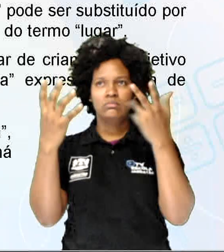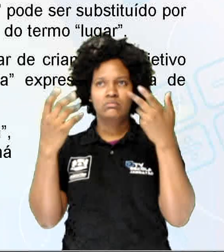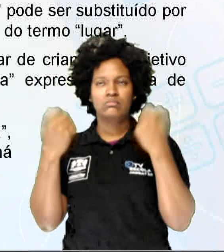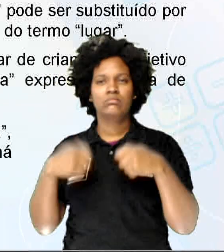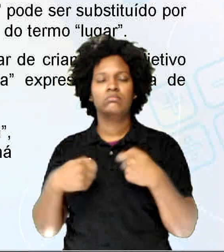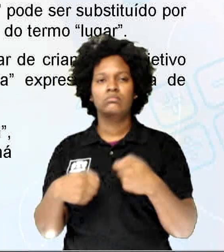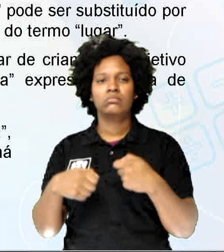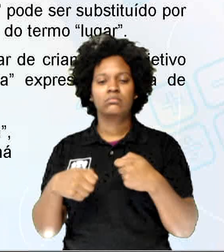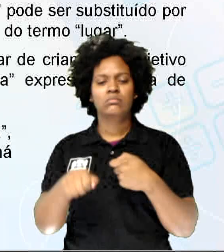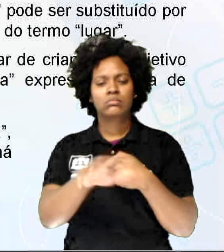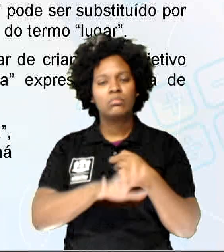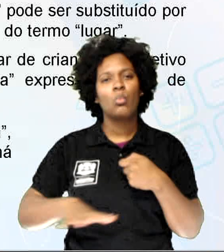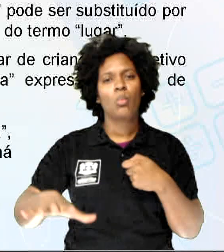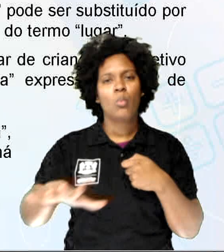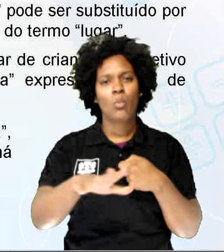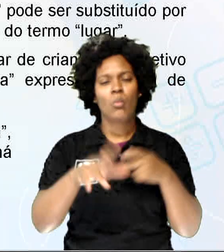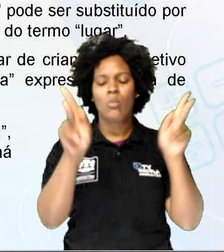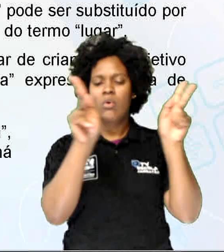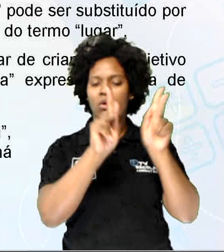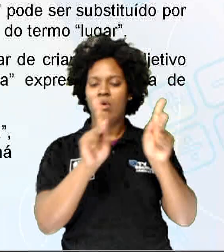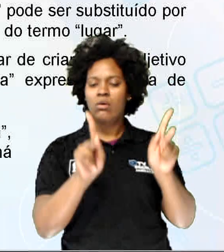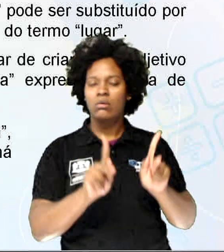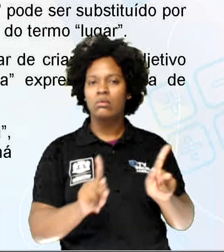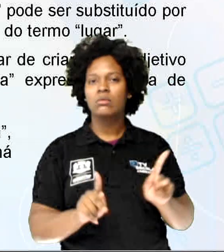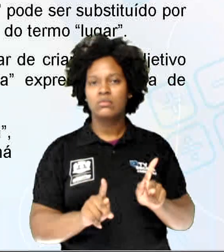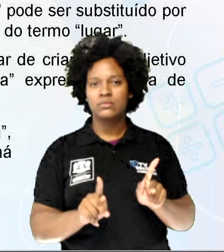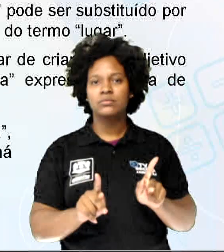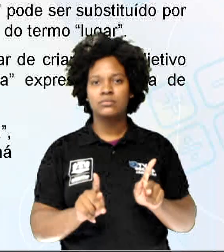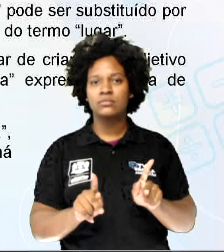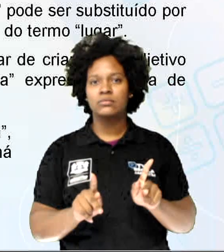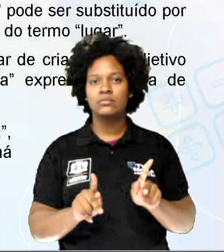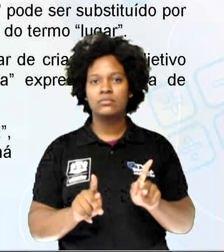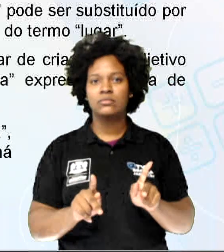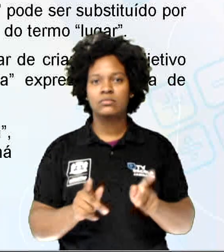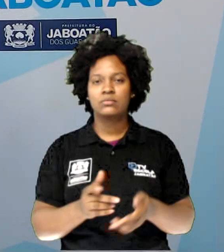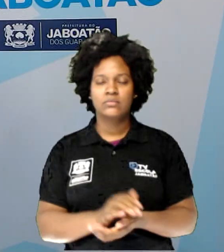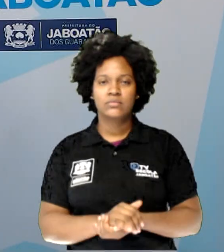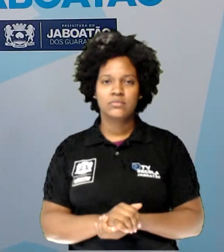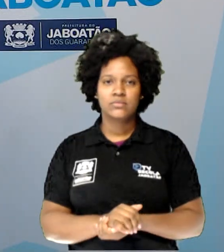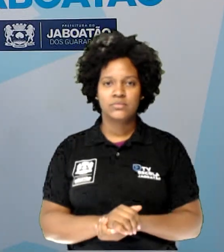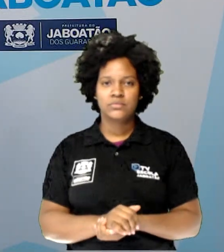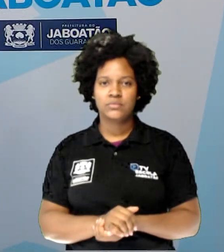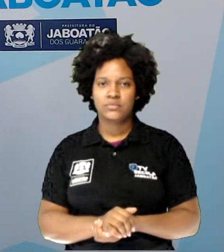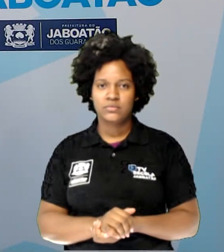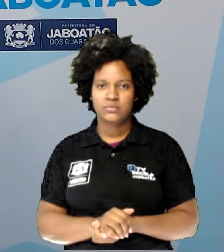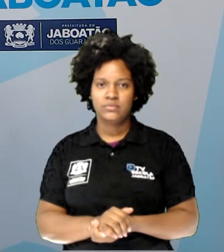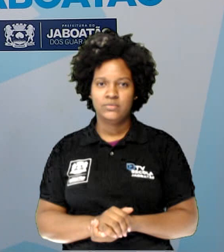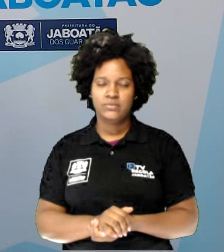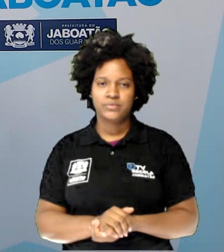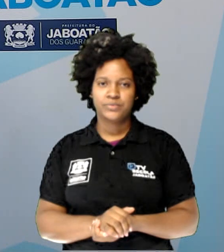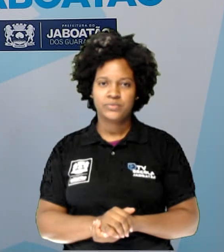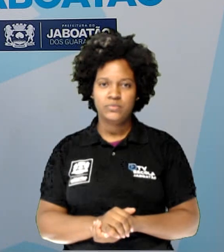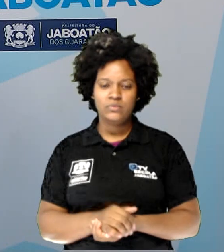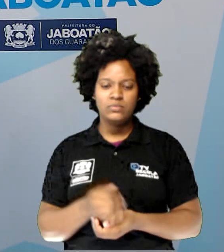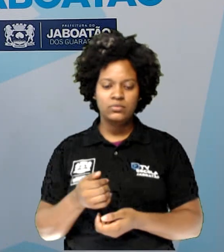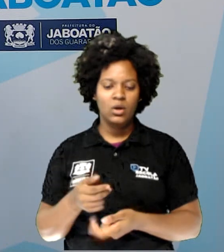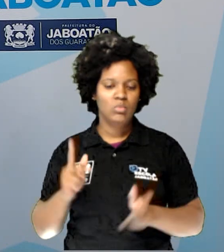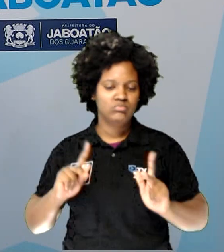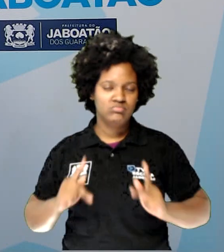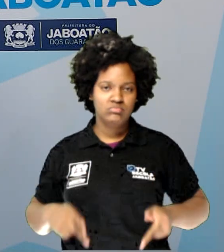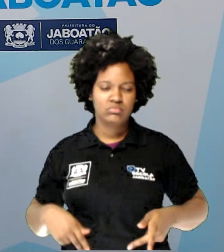de um cantinho para elas ficarem em paz. Né? O desmatamento seria aí um grande indício de ação humana sobre as